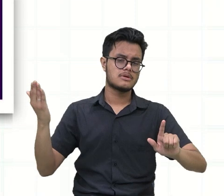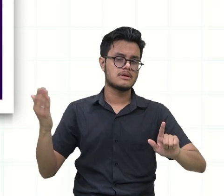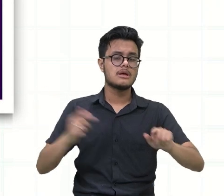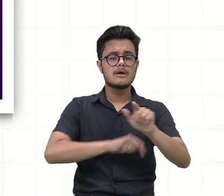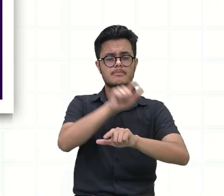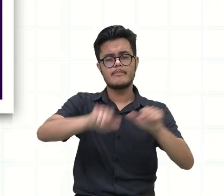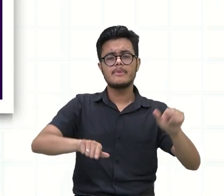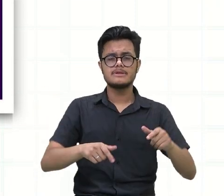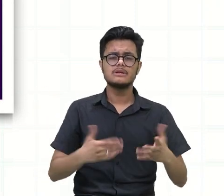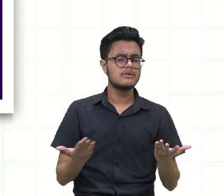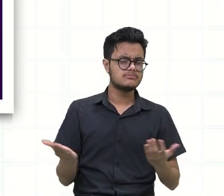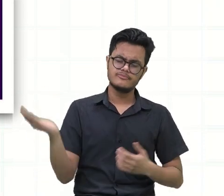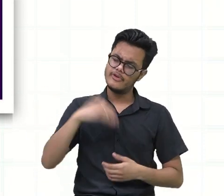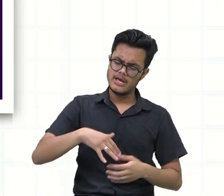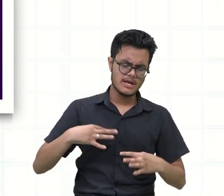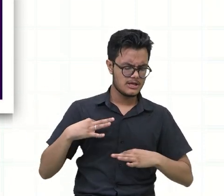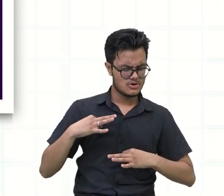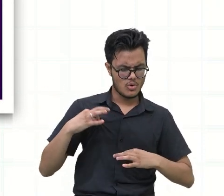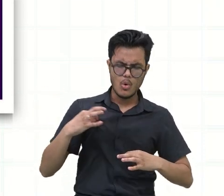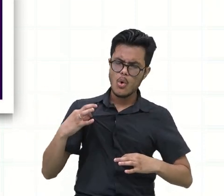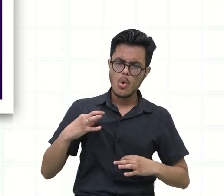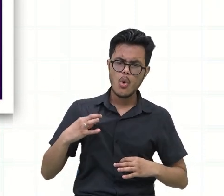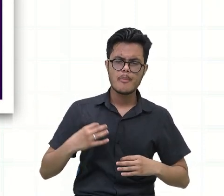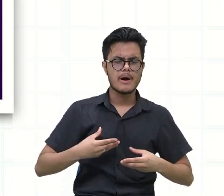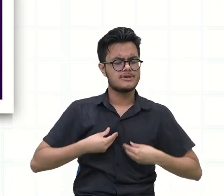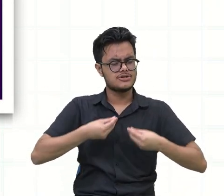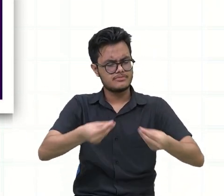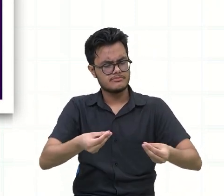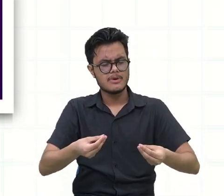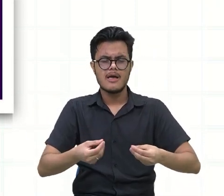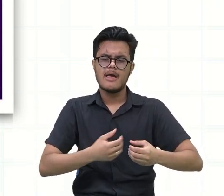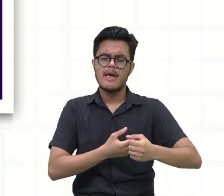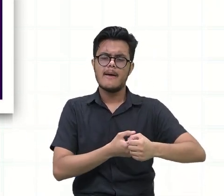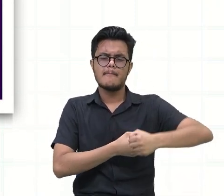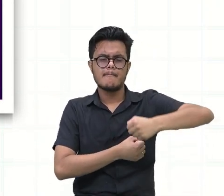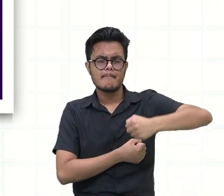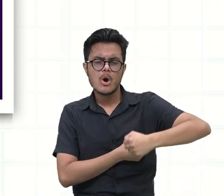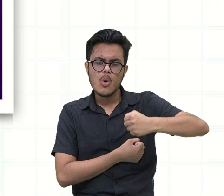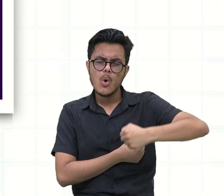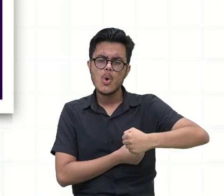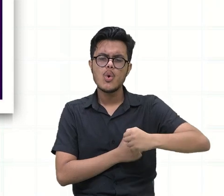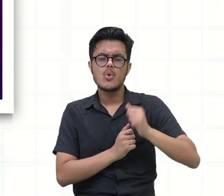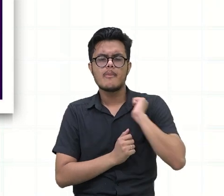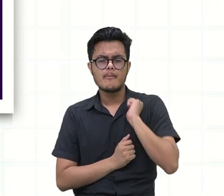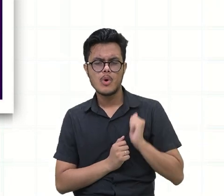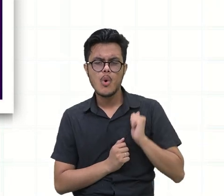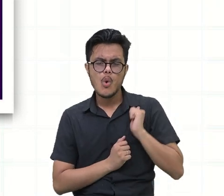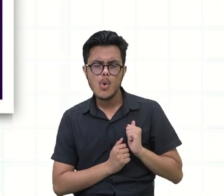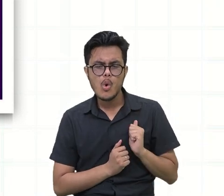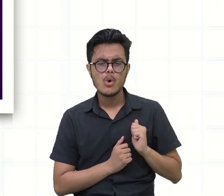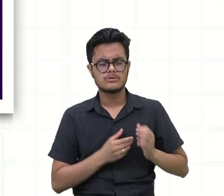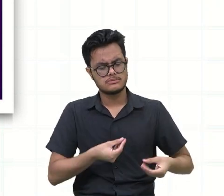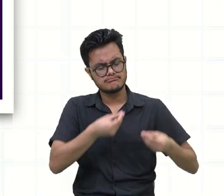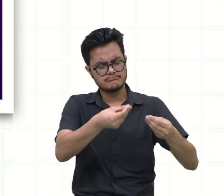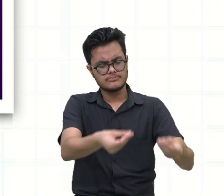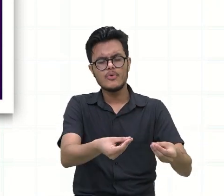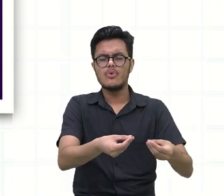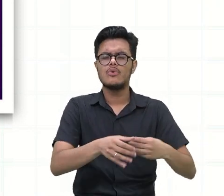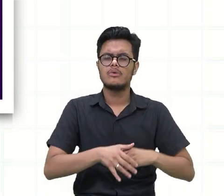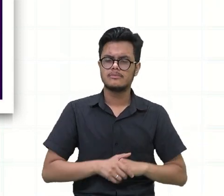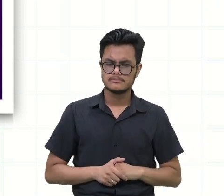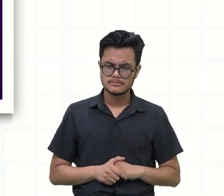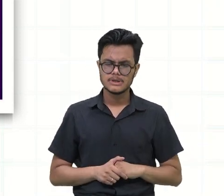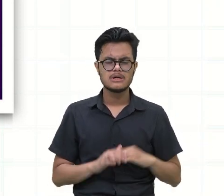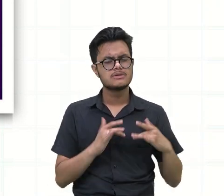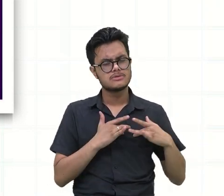para doações e doam roupas, bolsas, o que a pessoa tiver, doa para esse local onde faz aí a